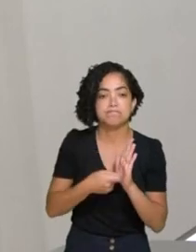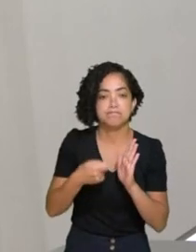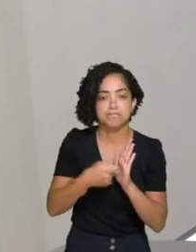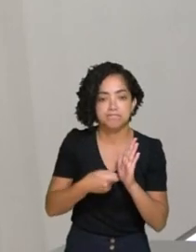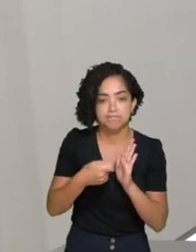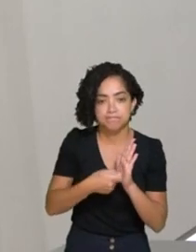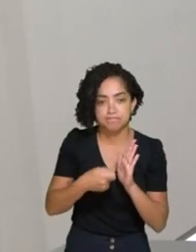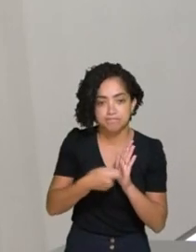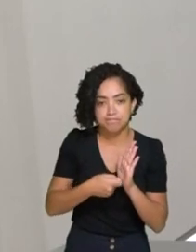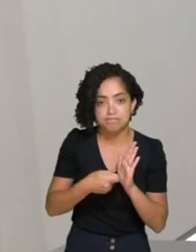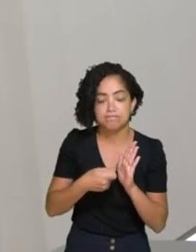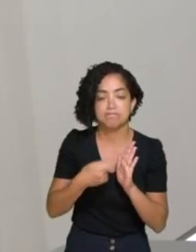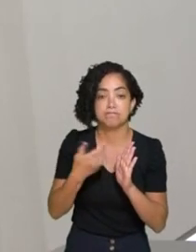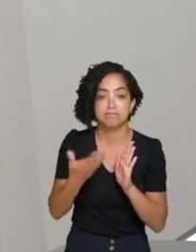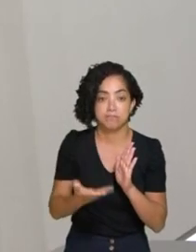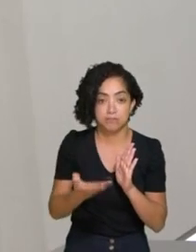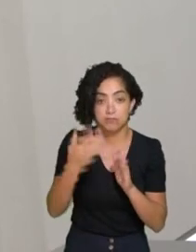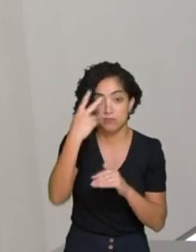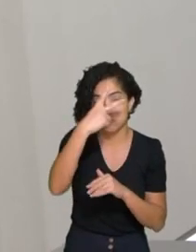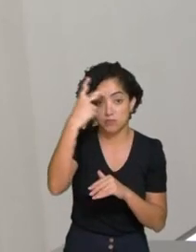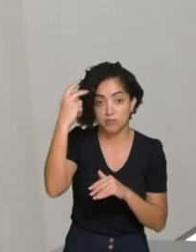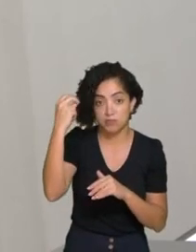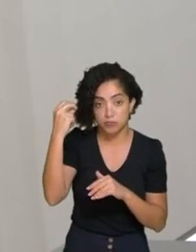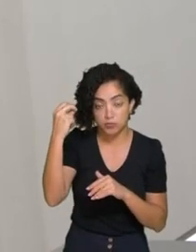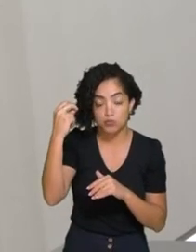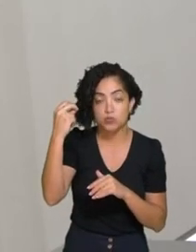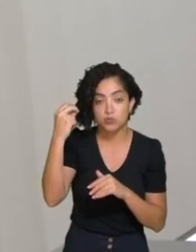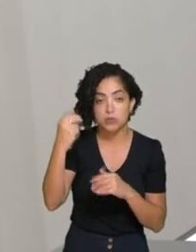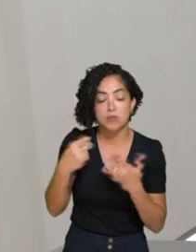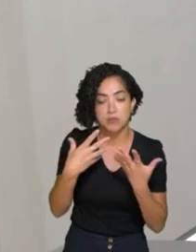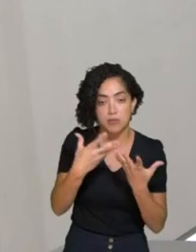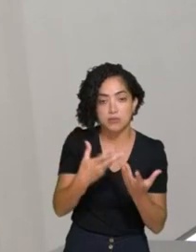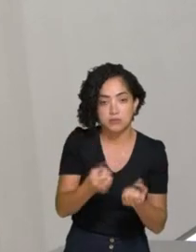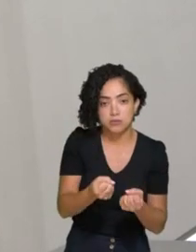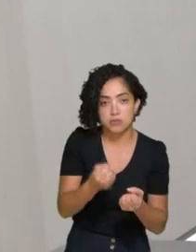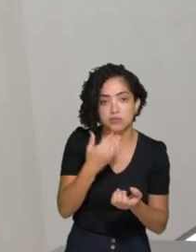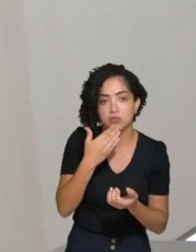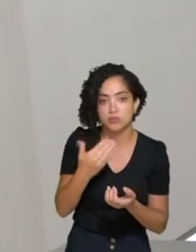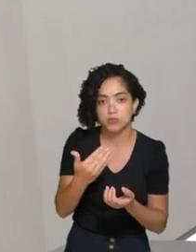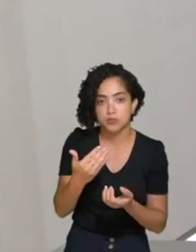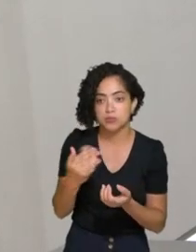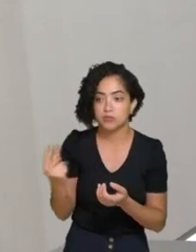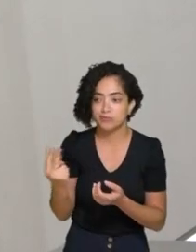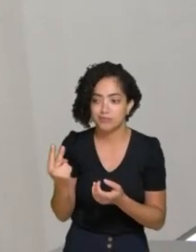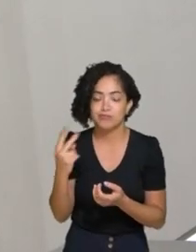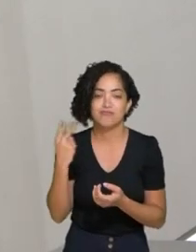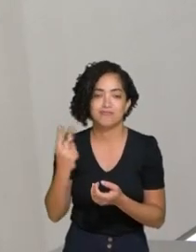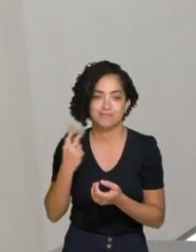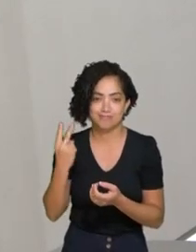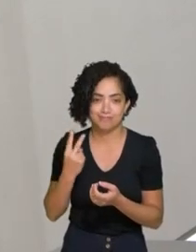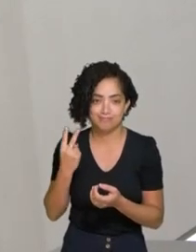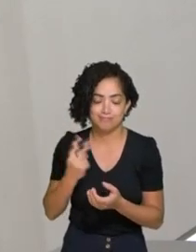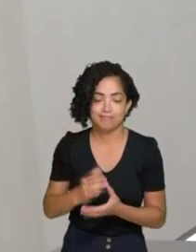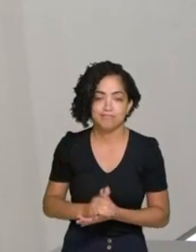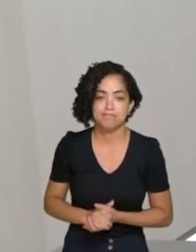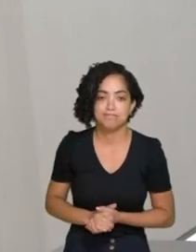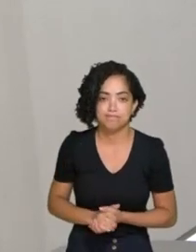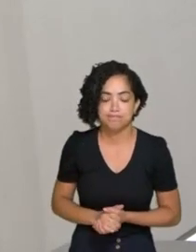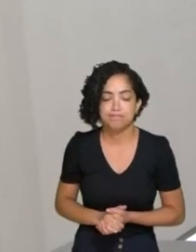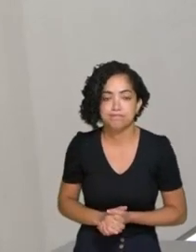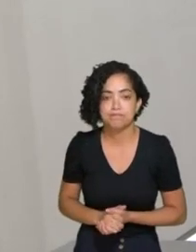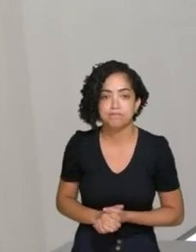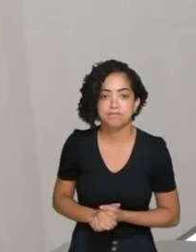que também a Prefeitura Municipal atenda o pedido dessas vereadoras, que é a vereadora Cíntia e também a